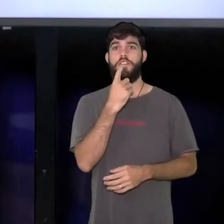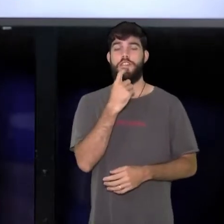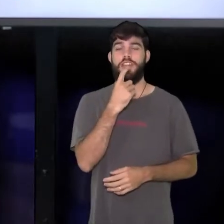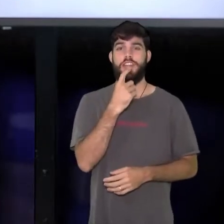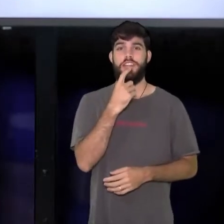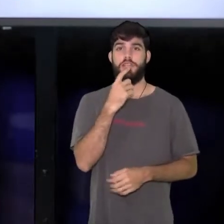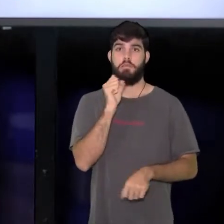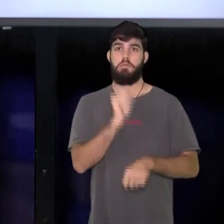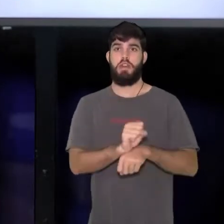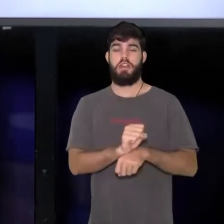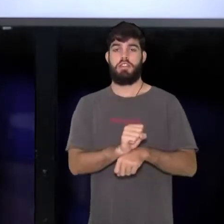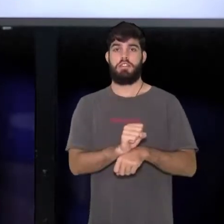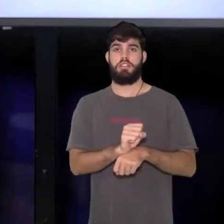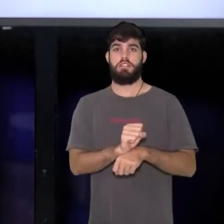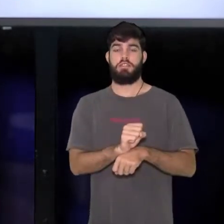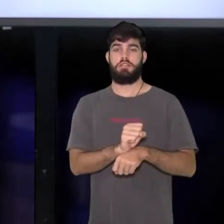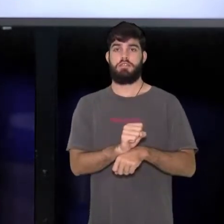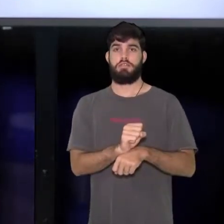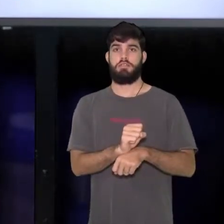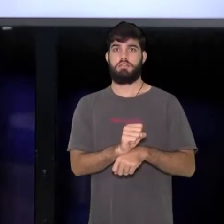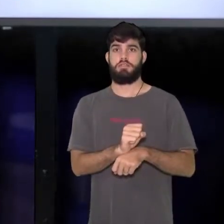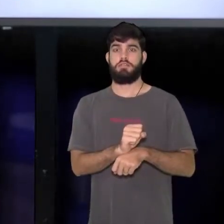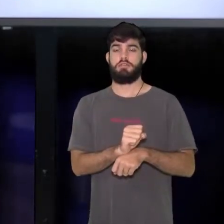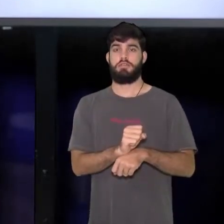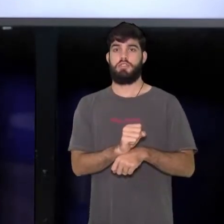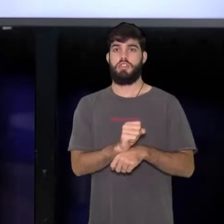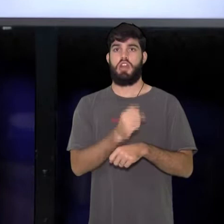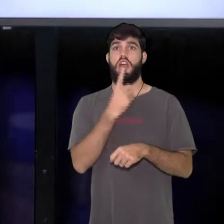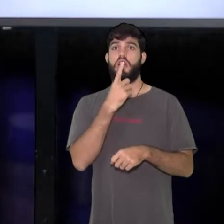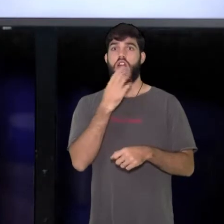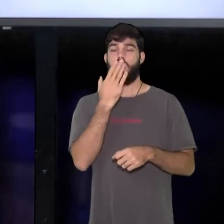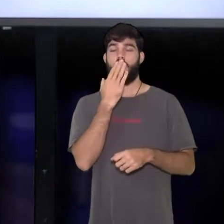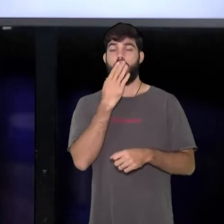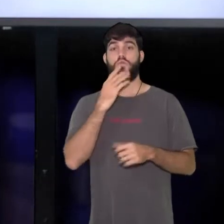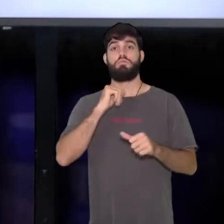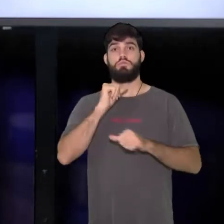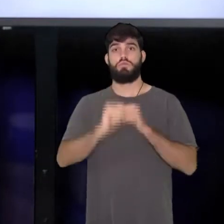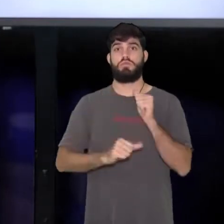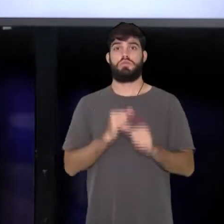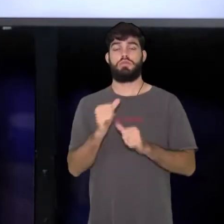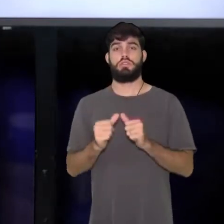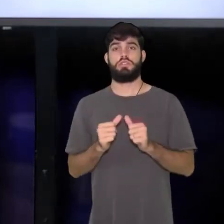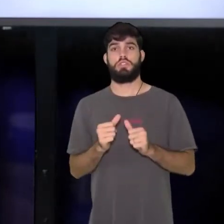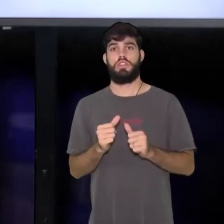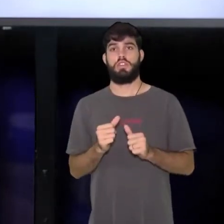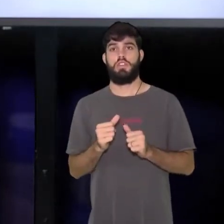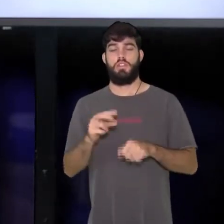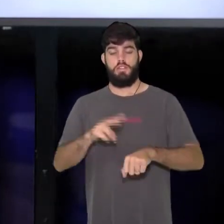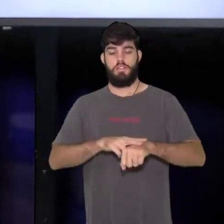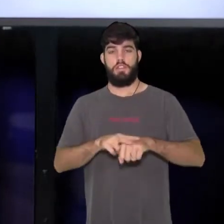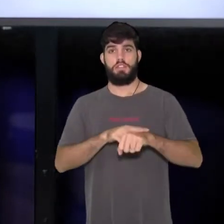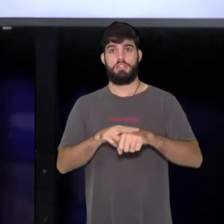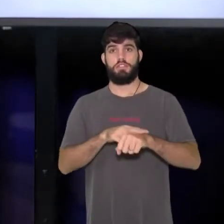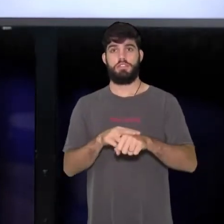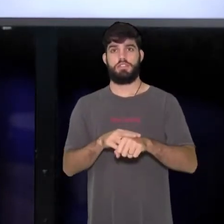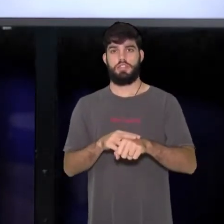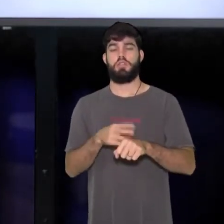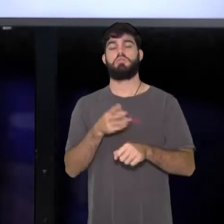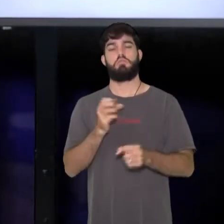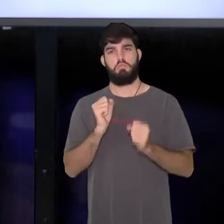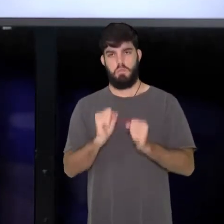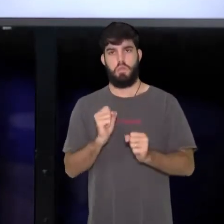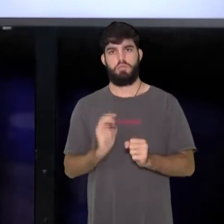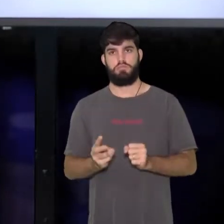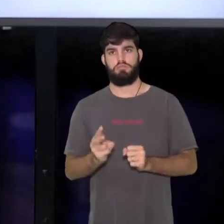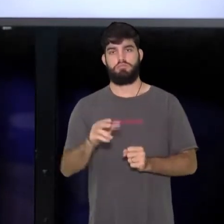pare, espere. Quando a cor mudar, aí vai ser a sua vez. O verde significa siga,